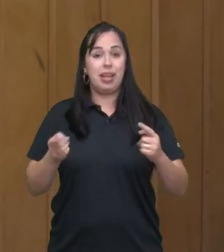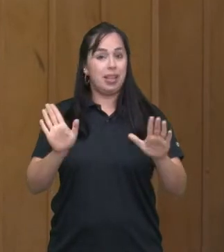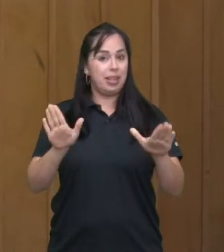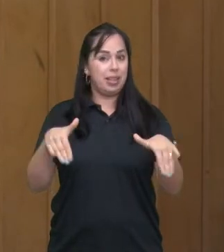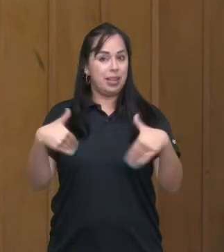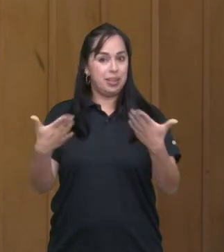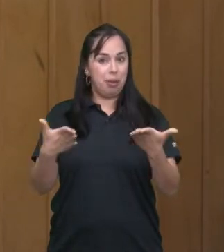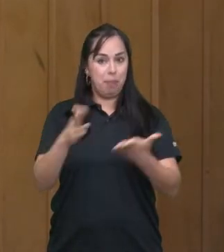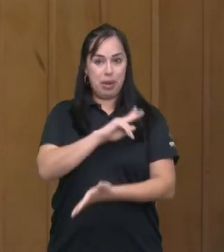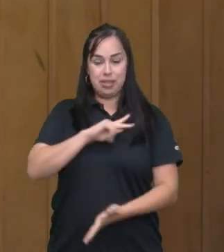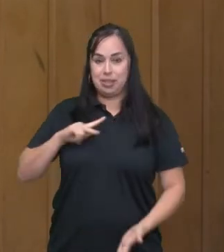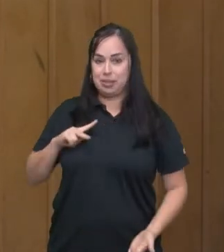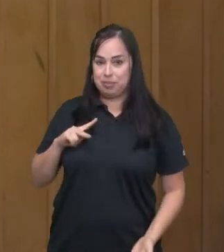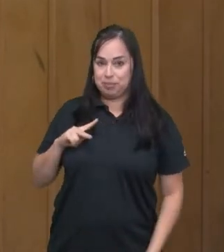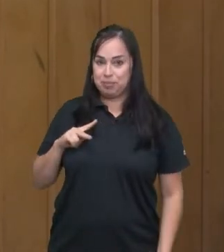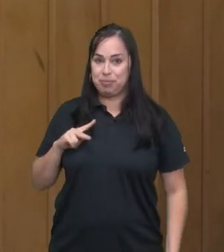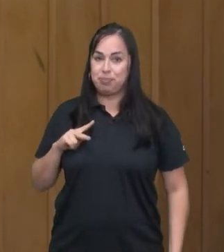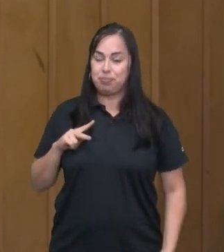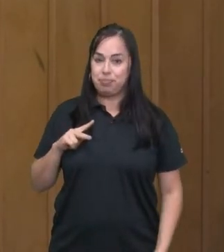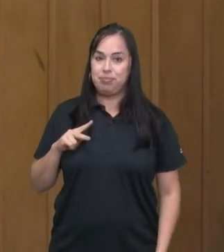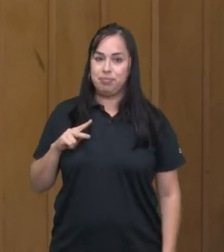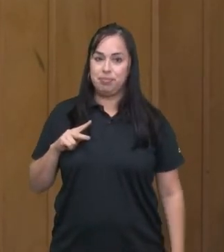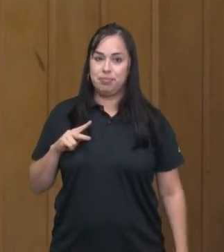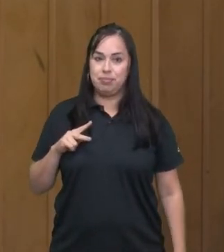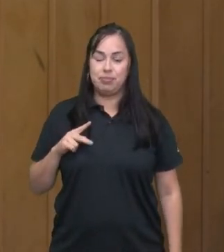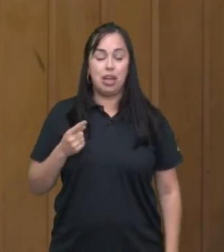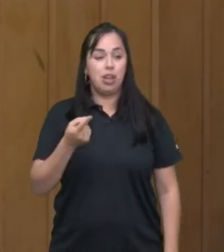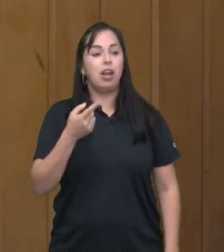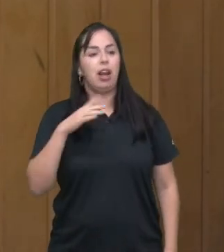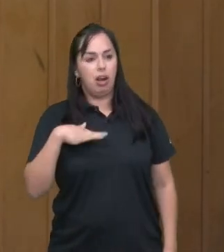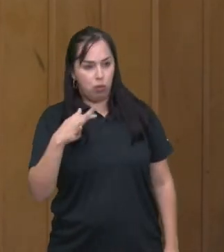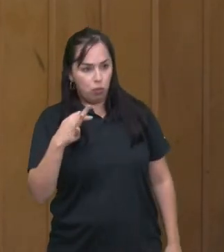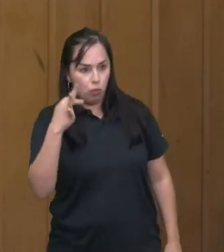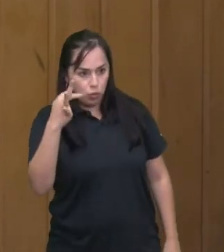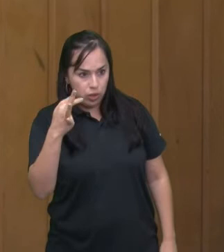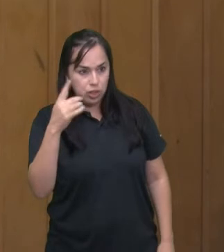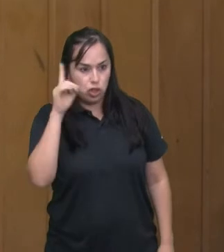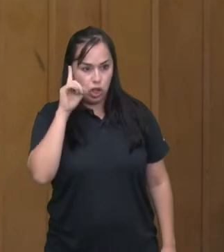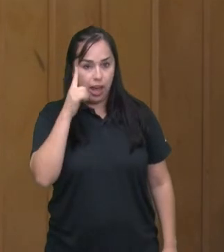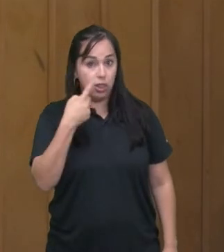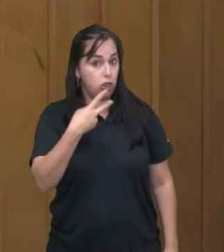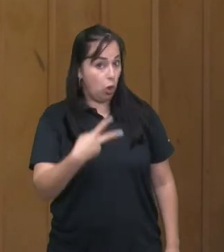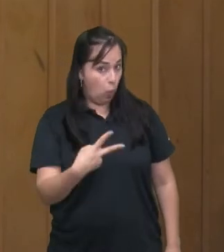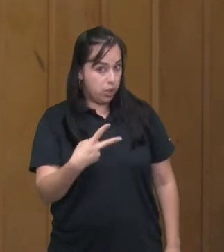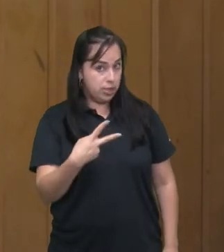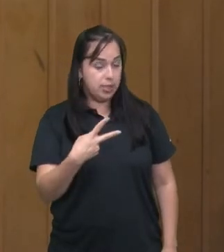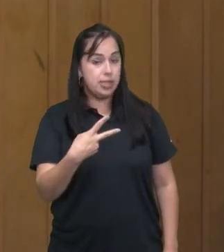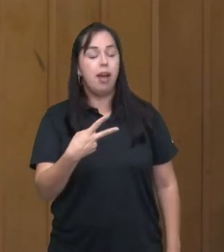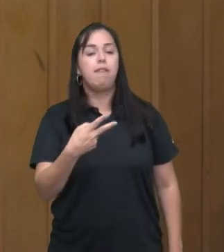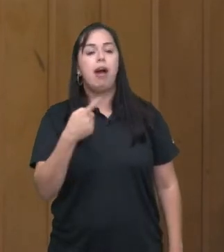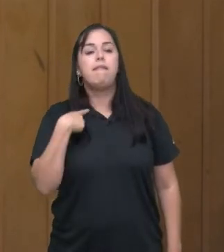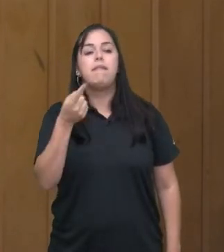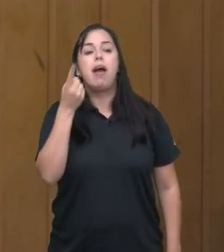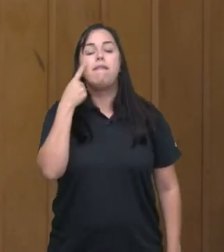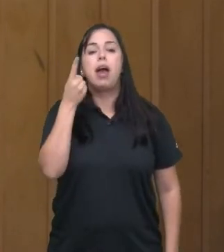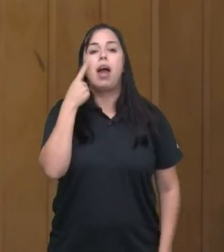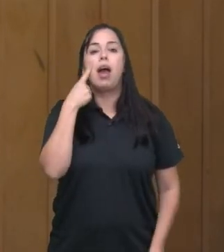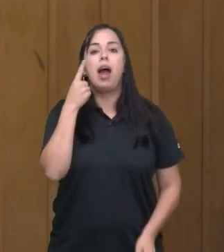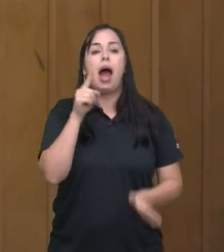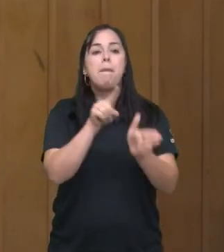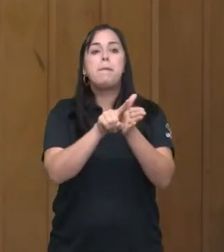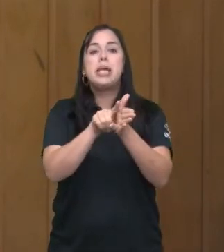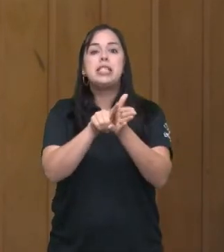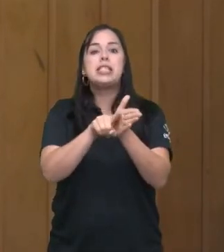senhor presidente, nós vamos ver, Amélia, lá no final, dia 2, né, a pesquisa não vota,